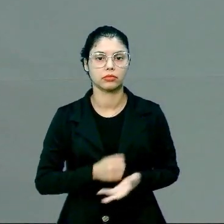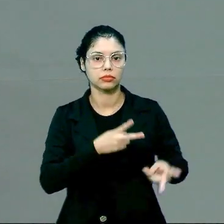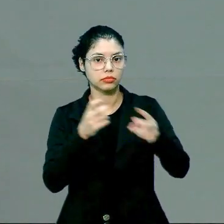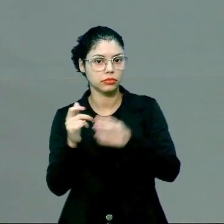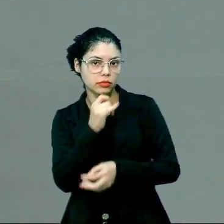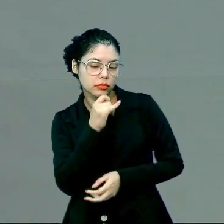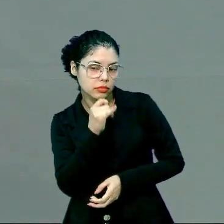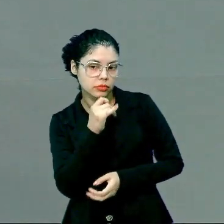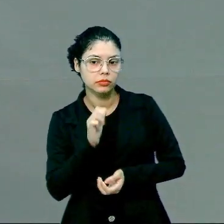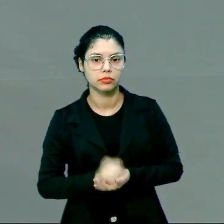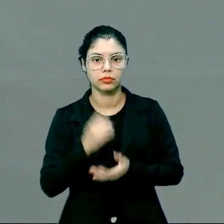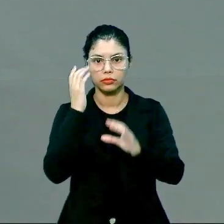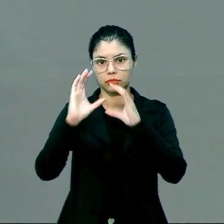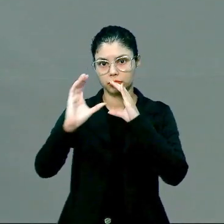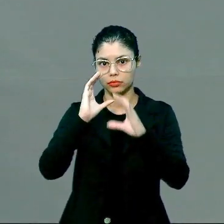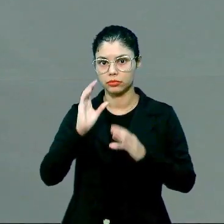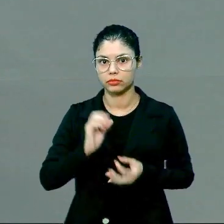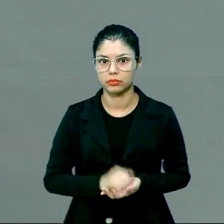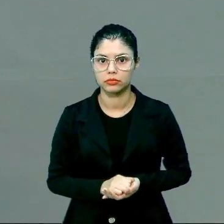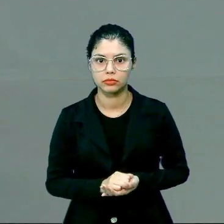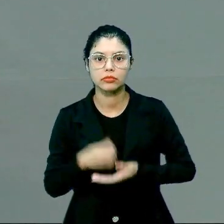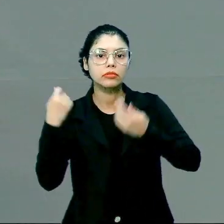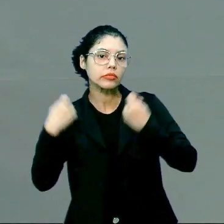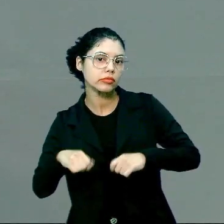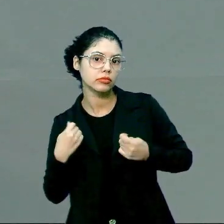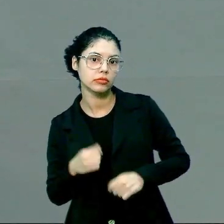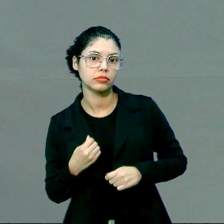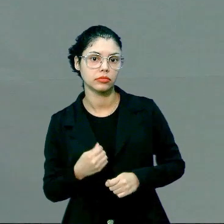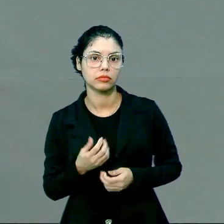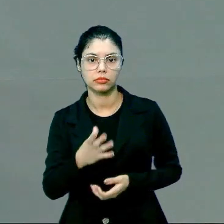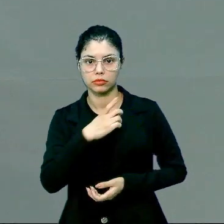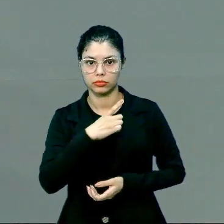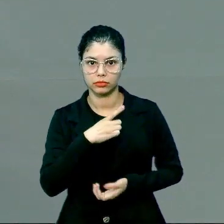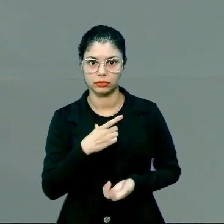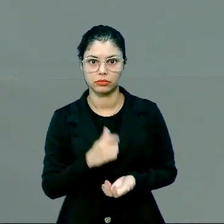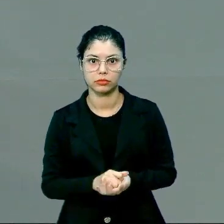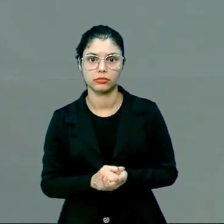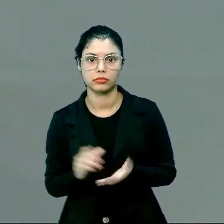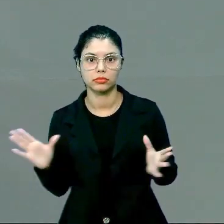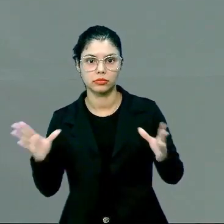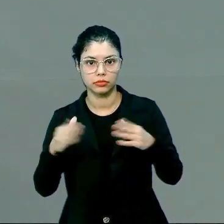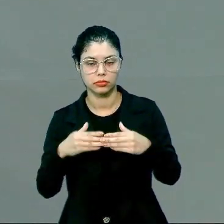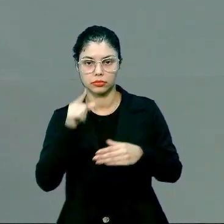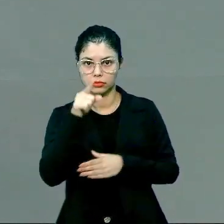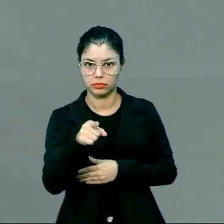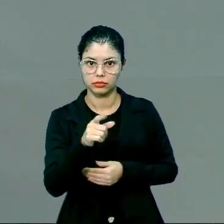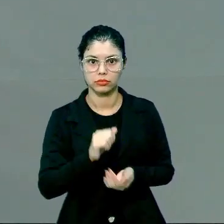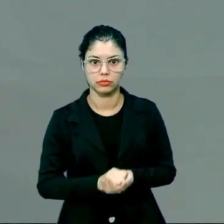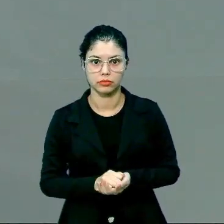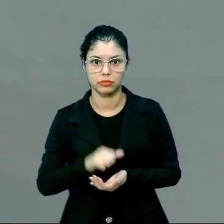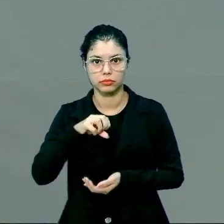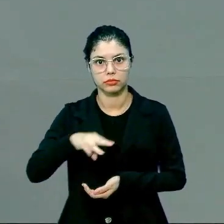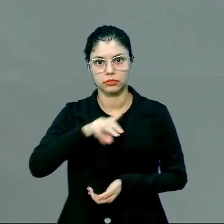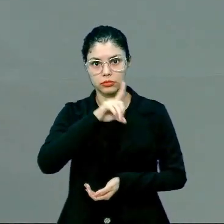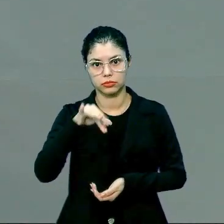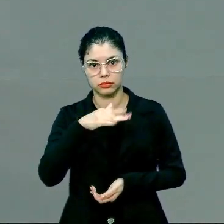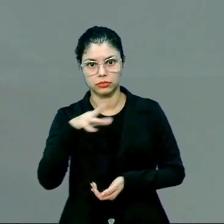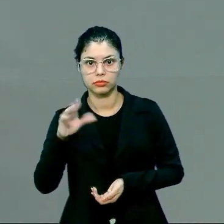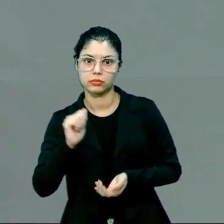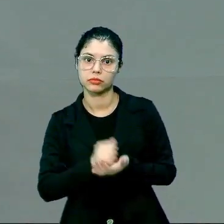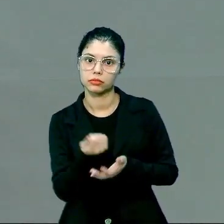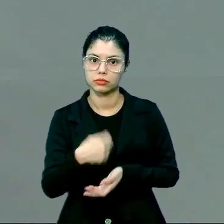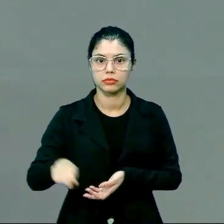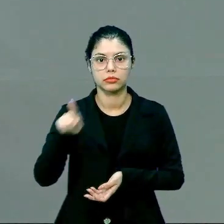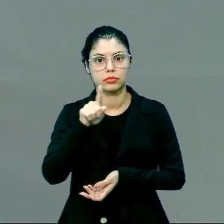por exemplo, aquela canção que é Eu Preciso Te Ter, meu fechamento é você, mozão. Eu não